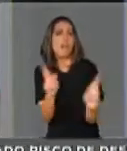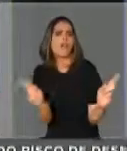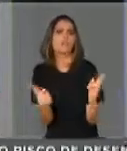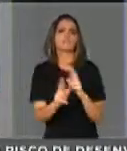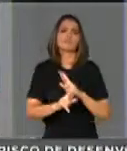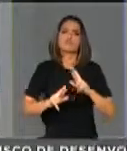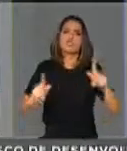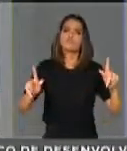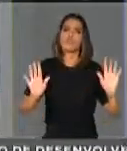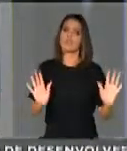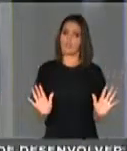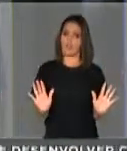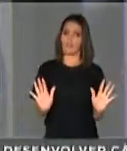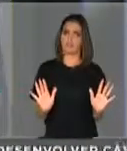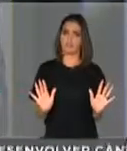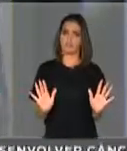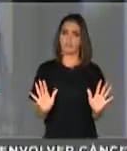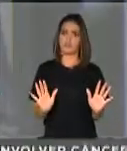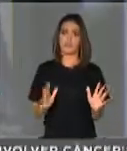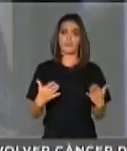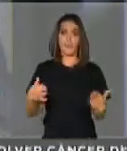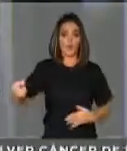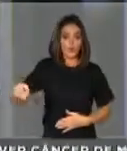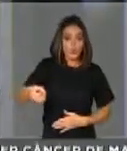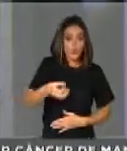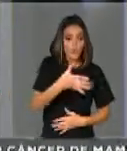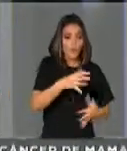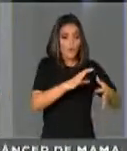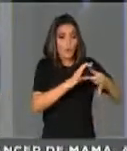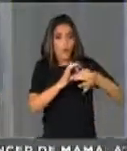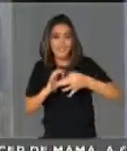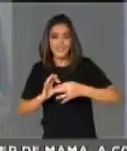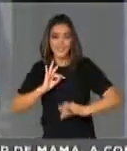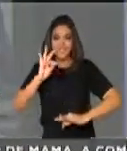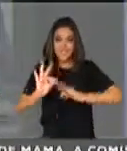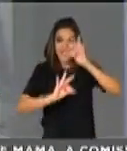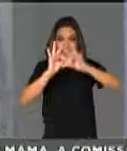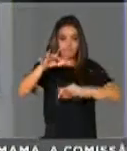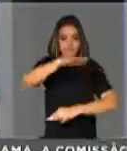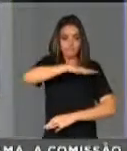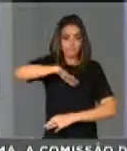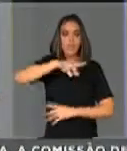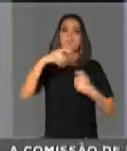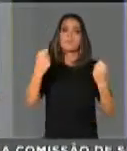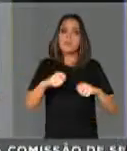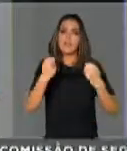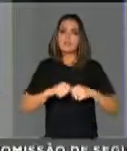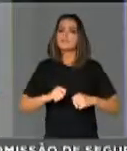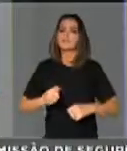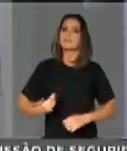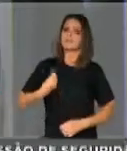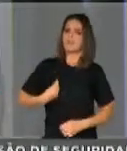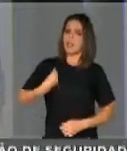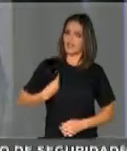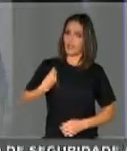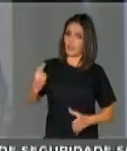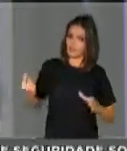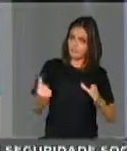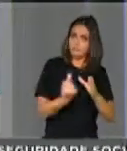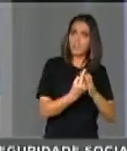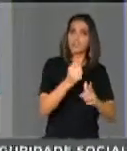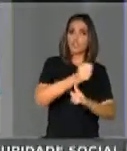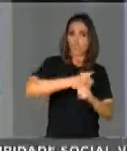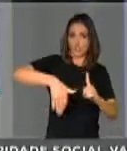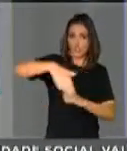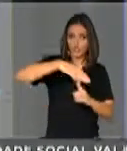relação de trabalho estabelecida. E nesse novo contexto é extremamente importante uma ampliação da participação da sociedade civil. O